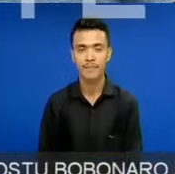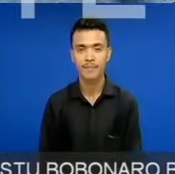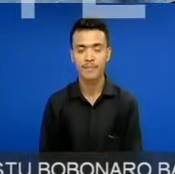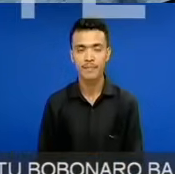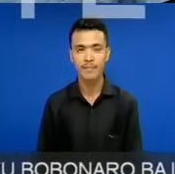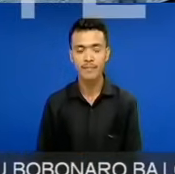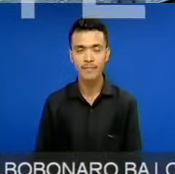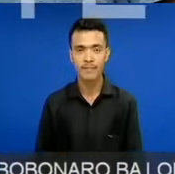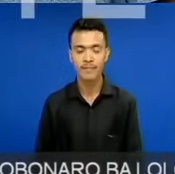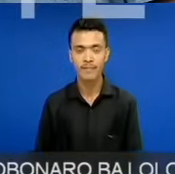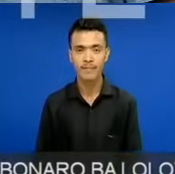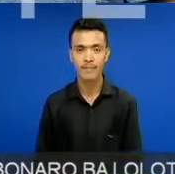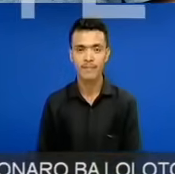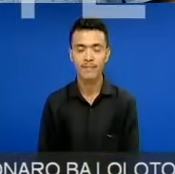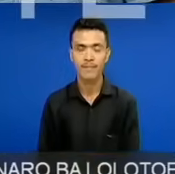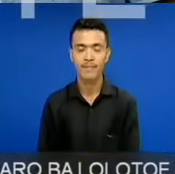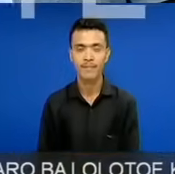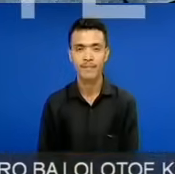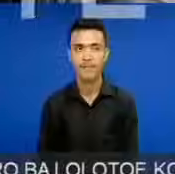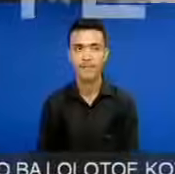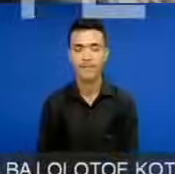segunda-feira, o que é,